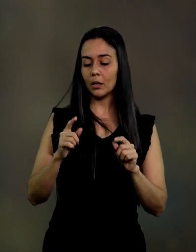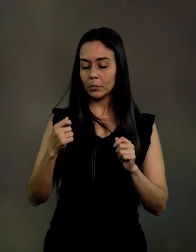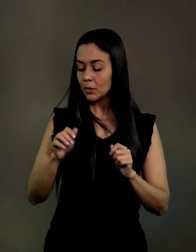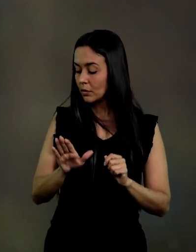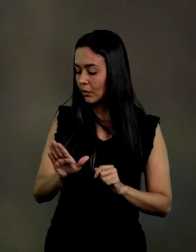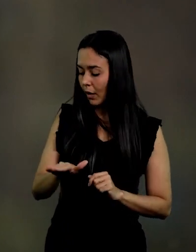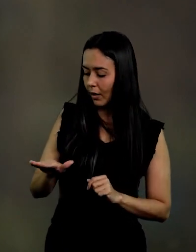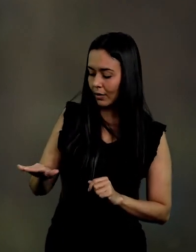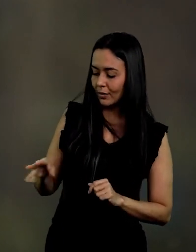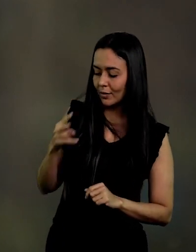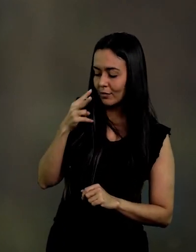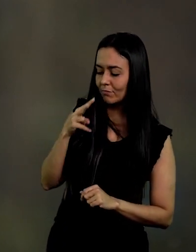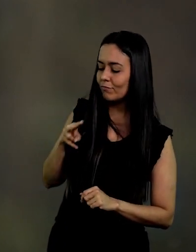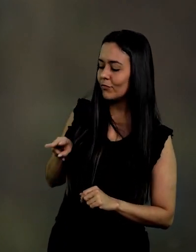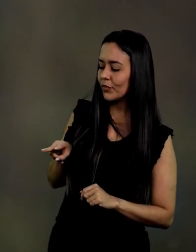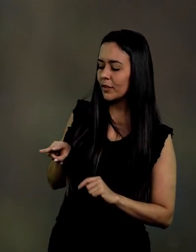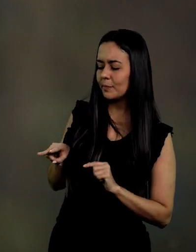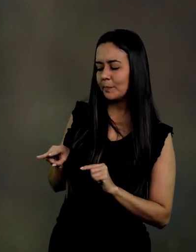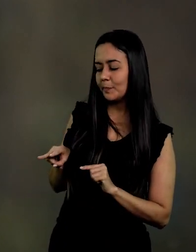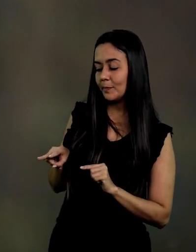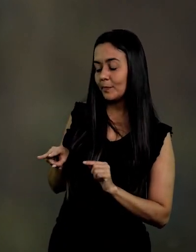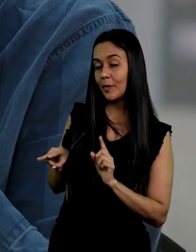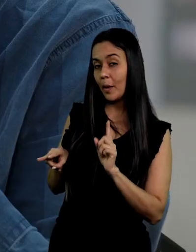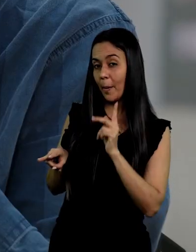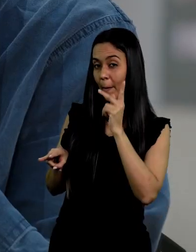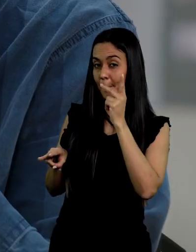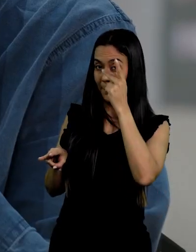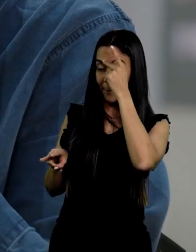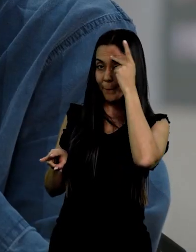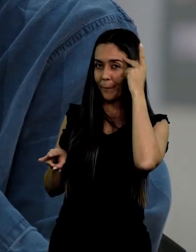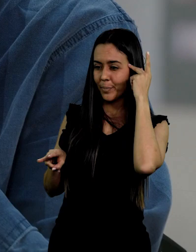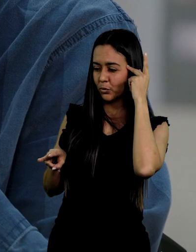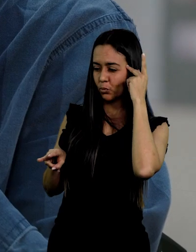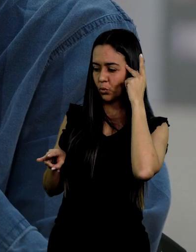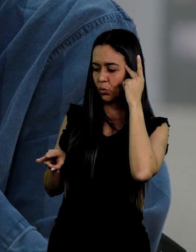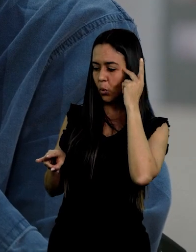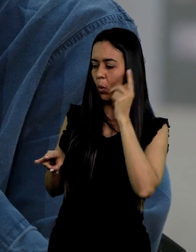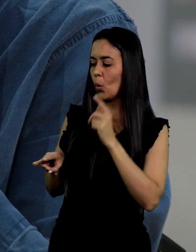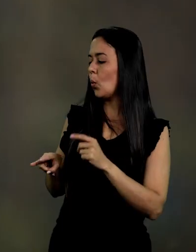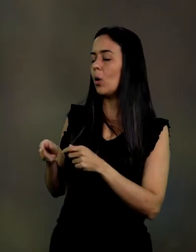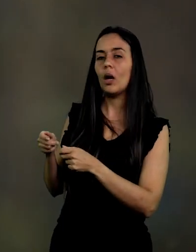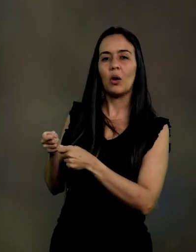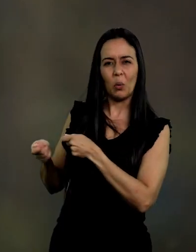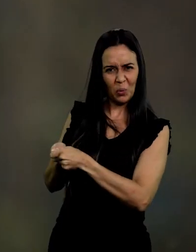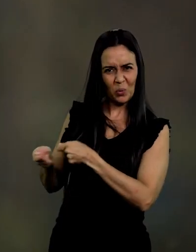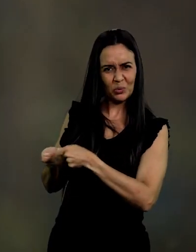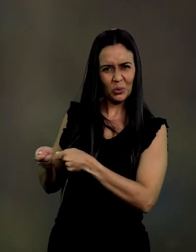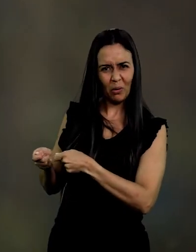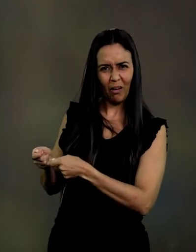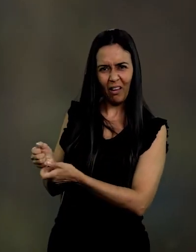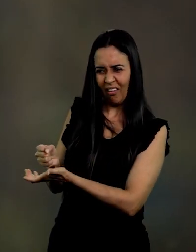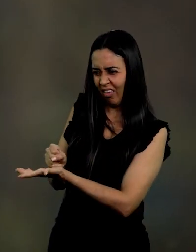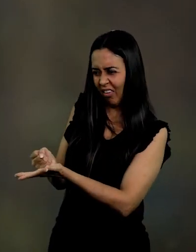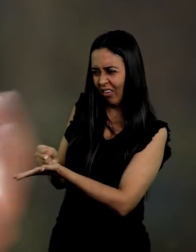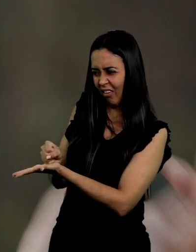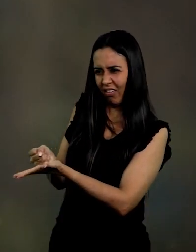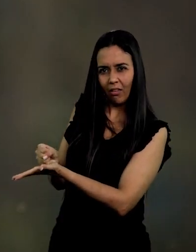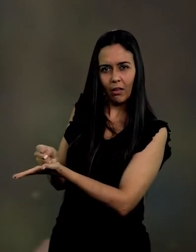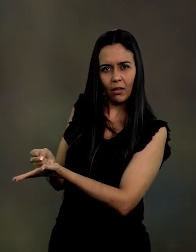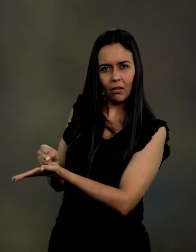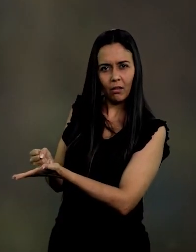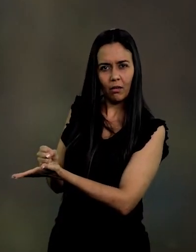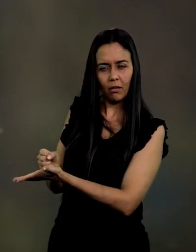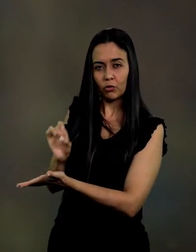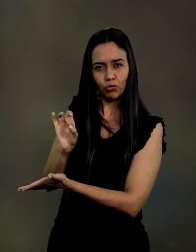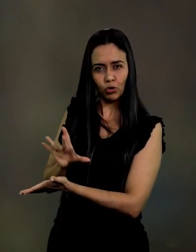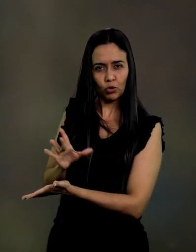elas vão seres humanos, mercadoria, moeda, Sim. que tem que servir conforme um regime de